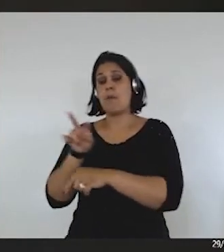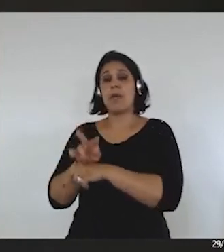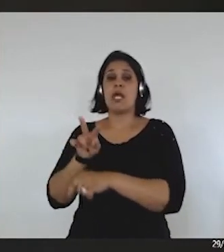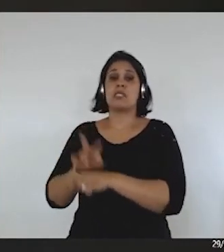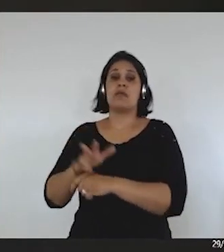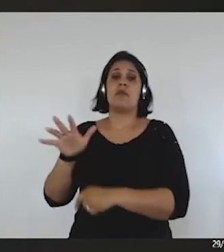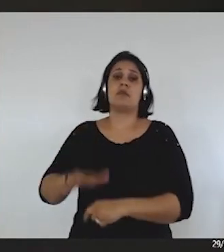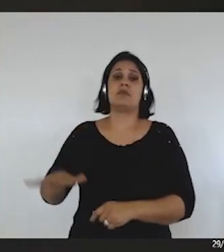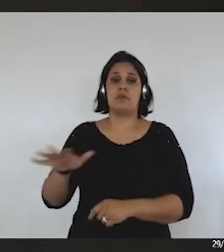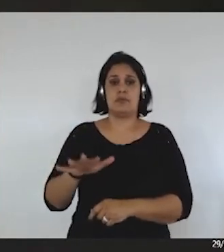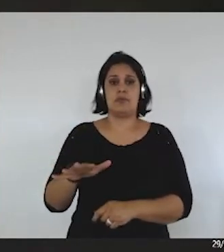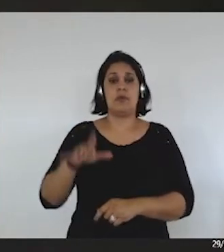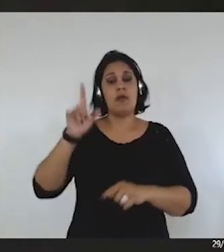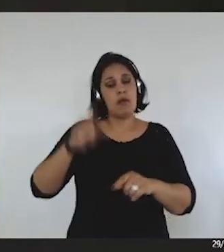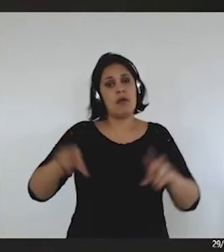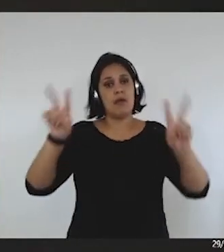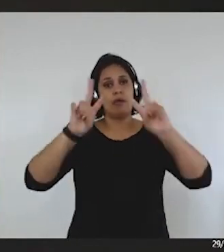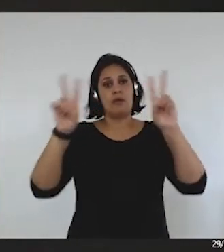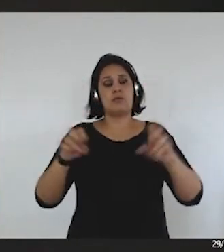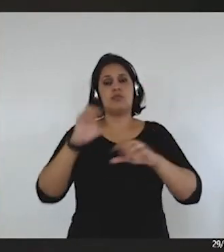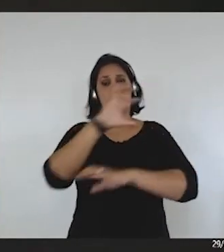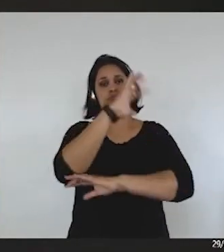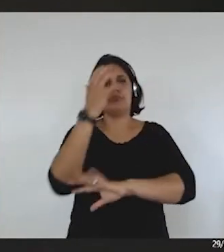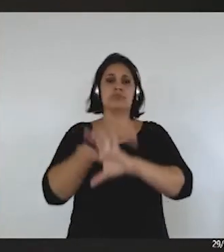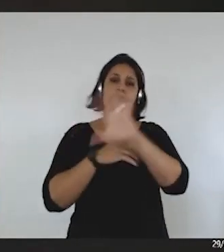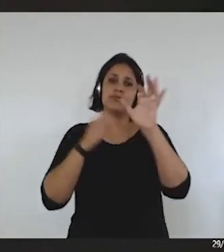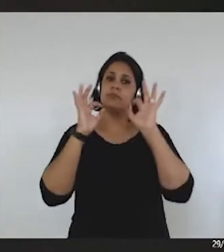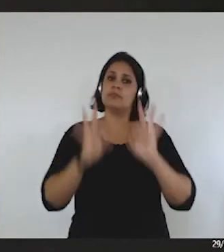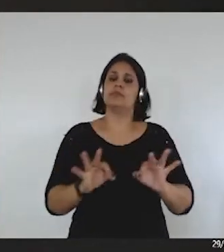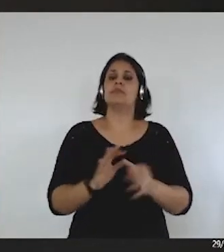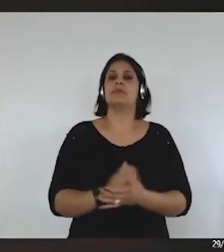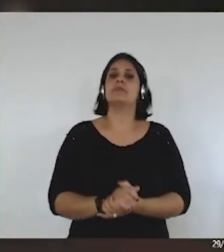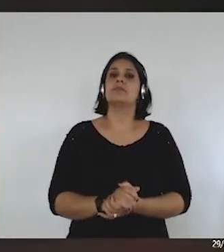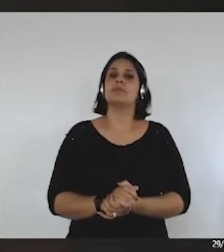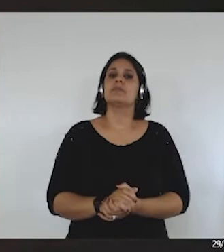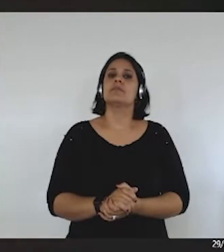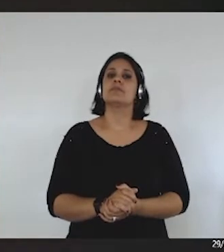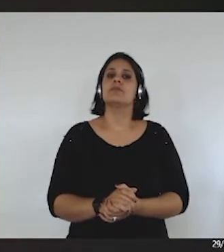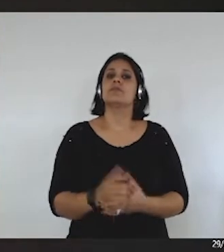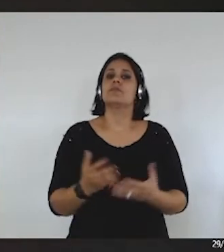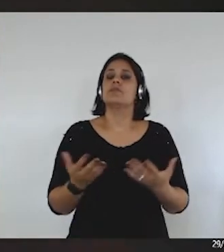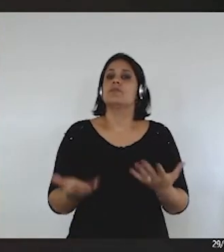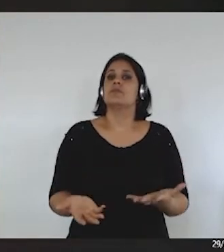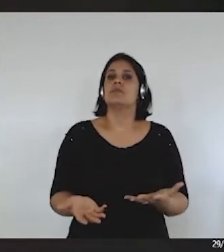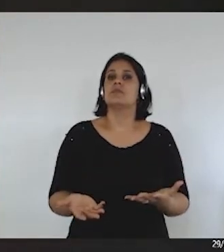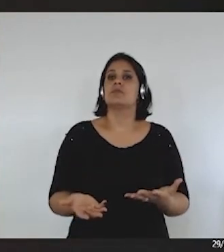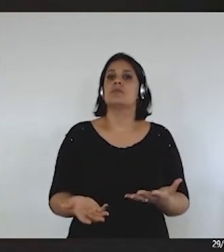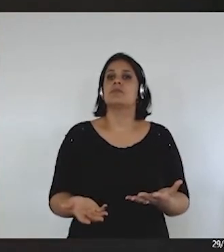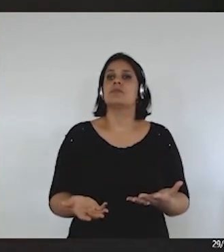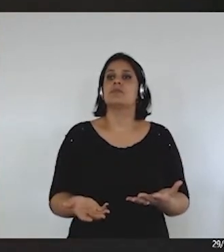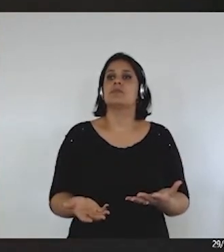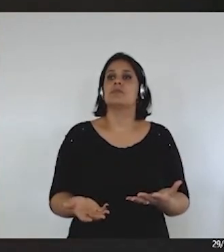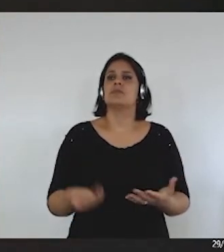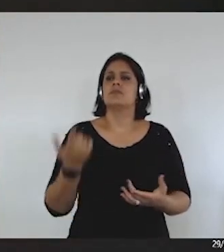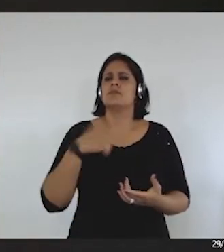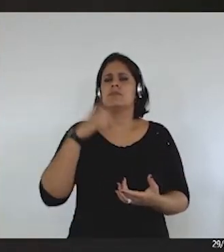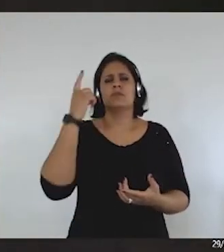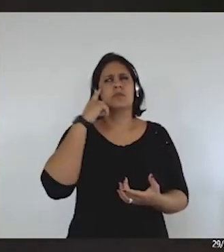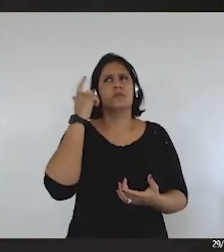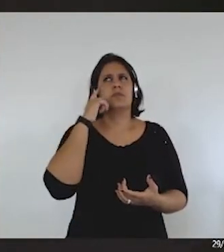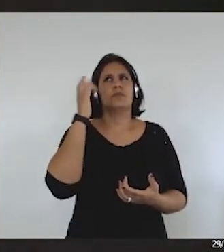questão que é ambiental. Então, será que se a gente tivesse antes, né, se o